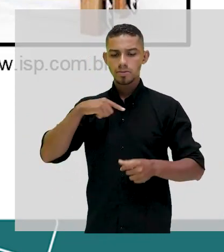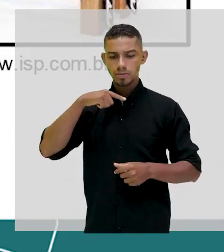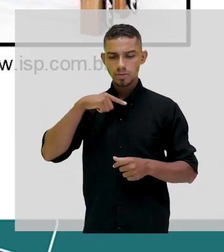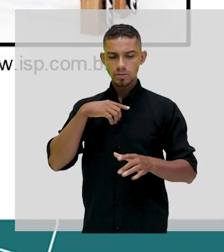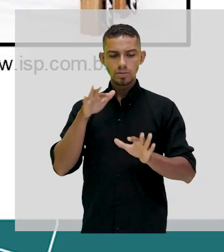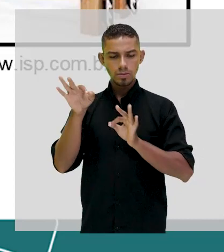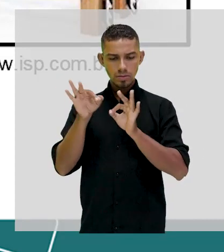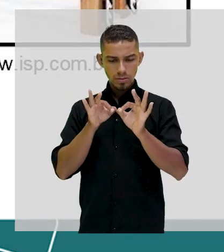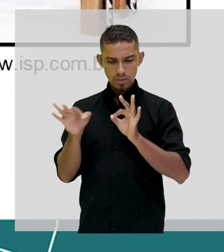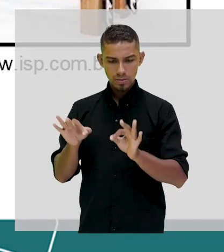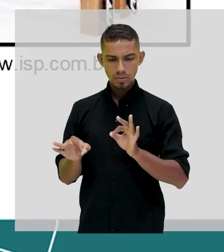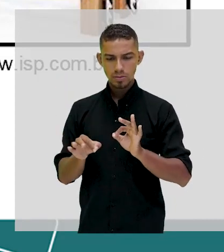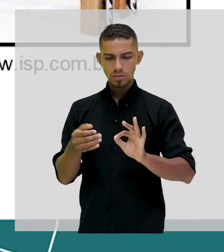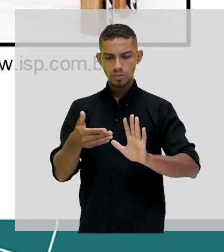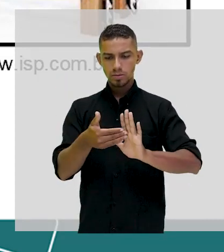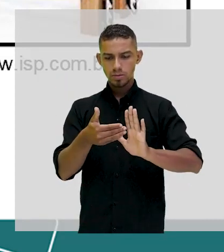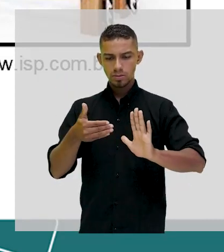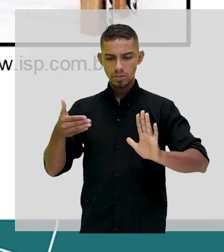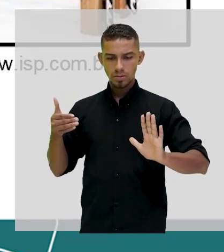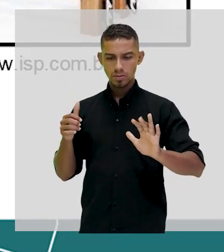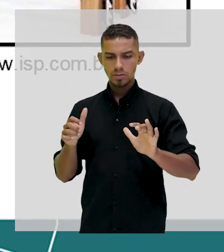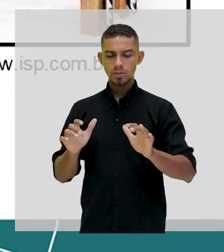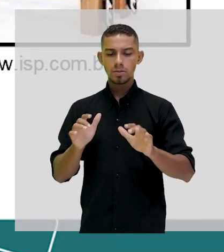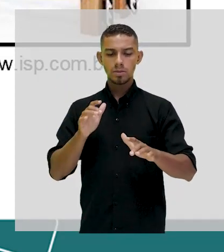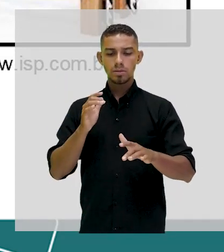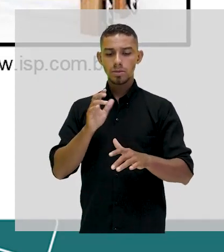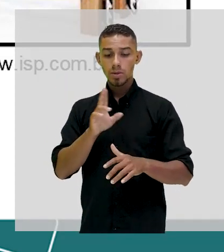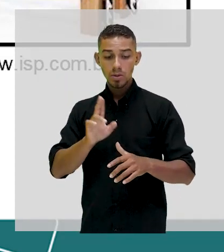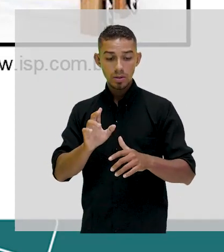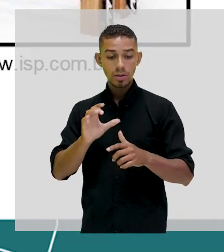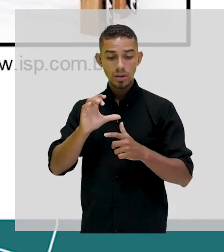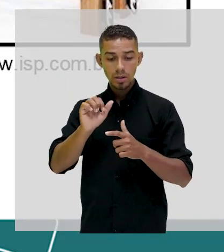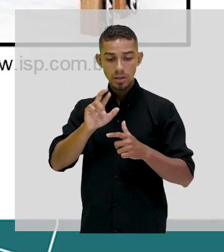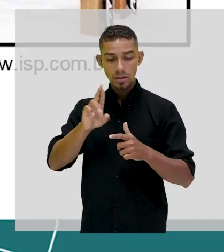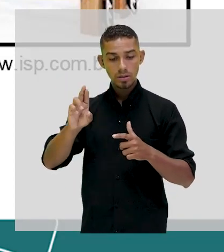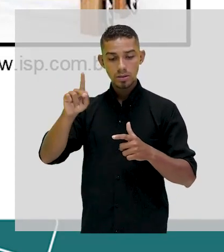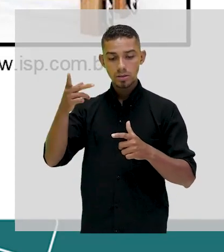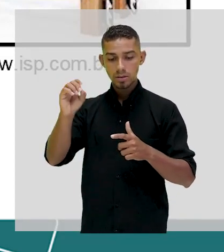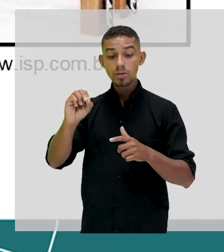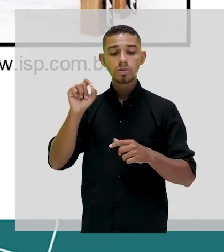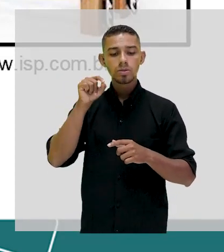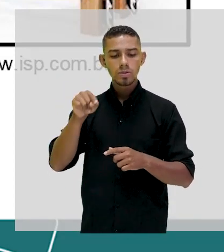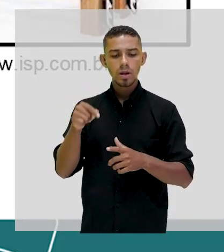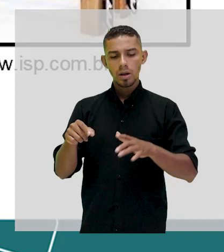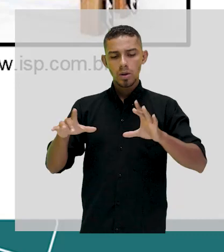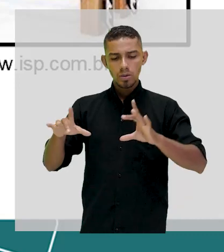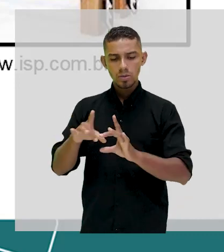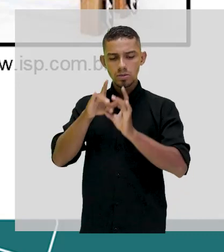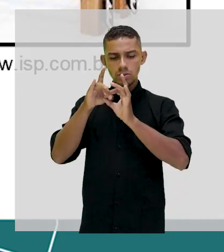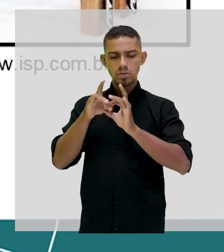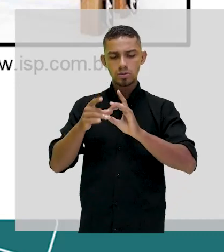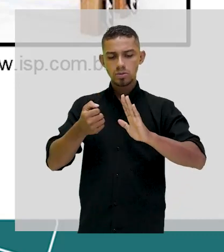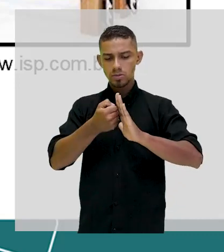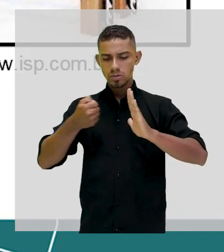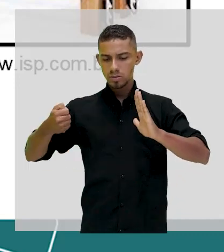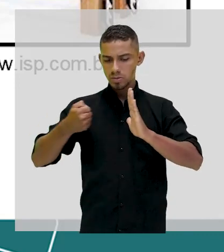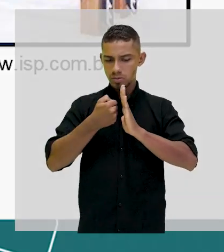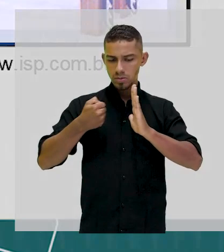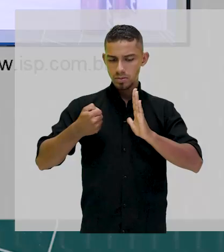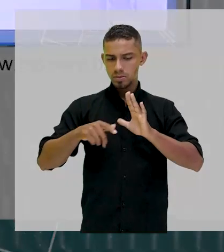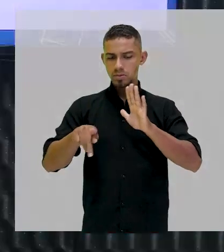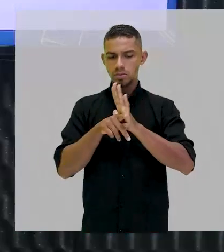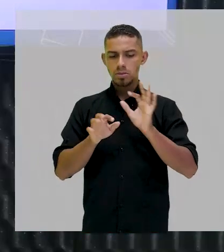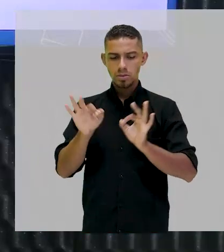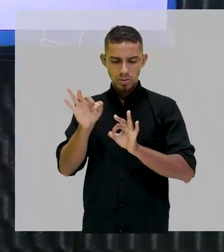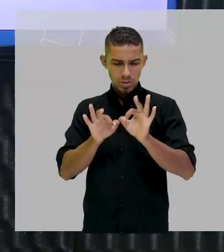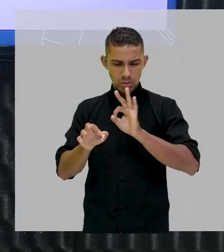plataforma deslizante, chamada de carrinho, que é conectada às molas que regulam a dificuldade do exercício.